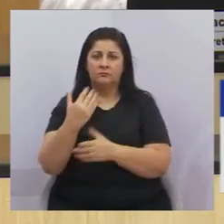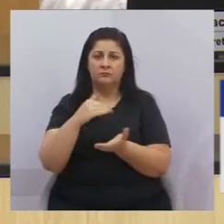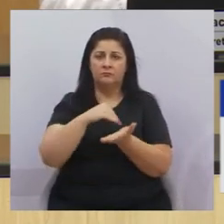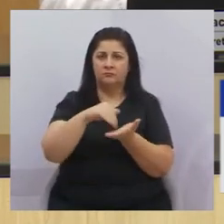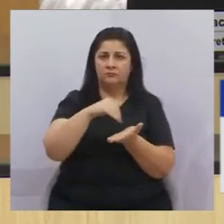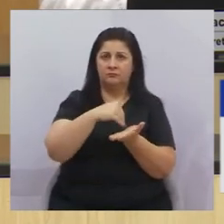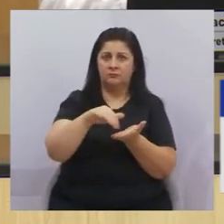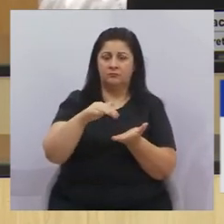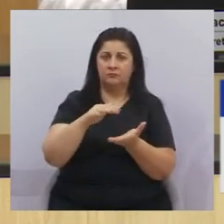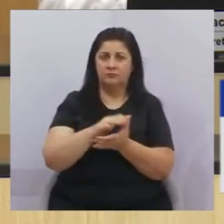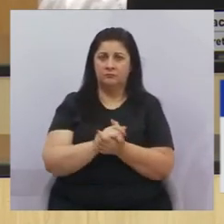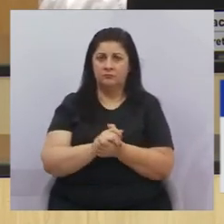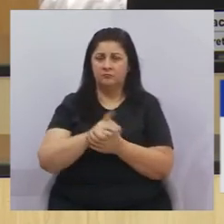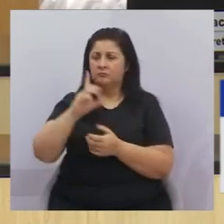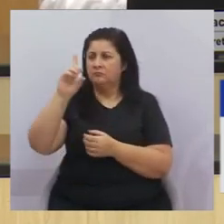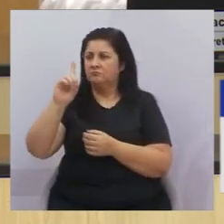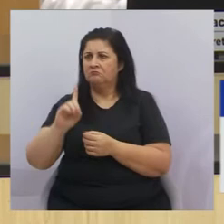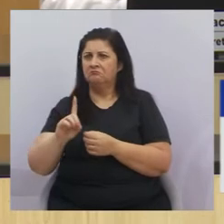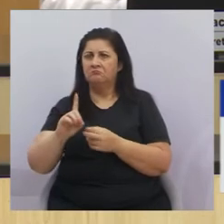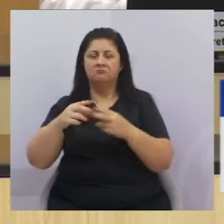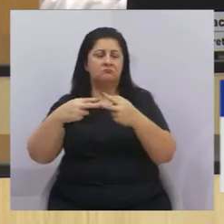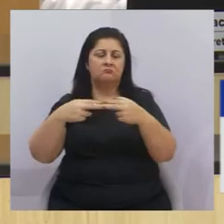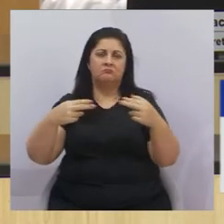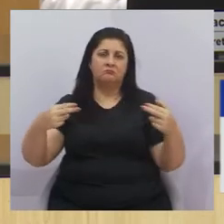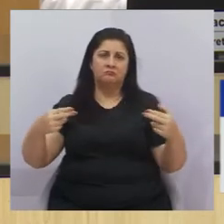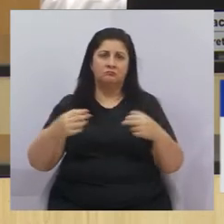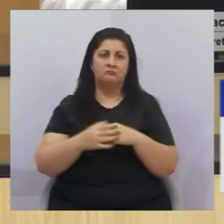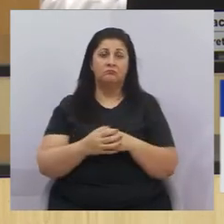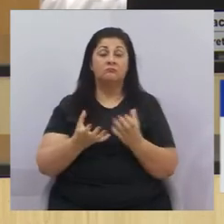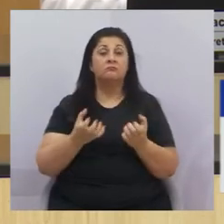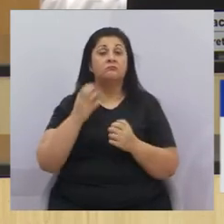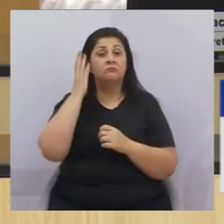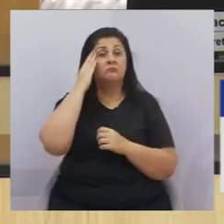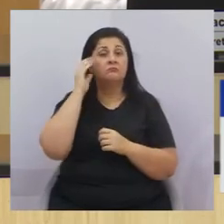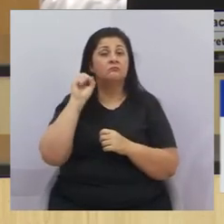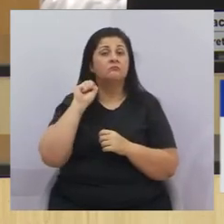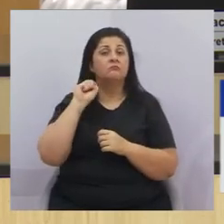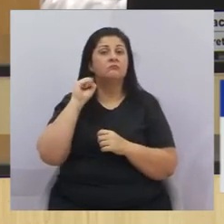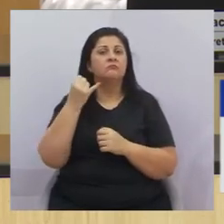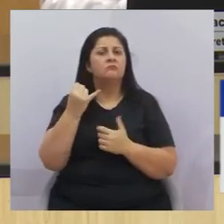secretarias de direito disso, direito daquilo, eu quero saber se de fato vai